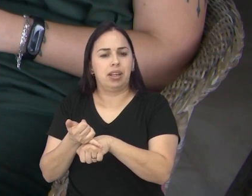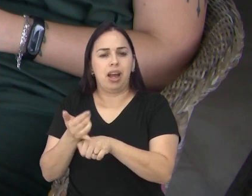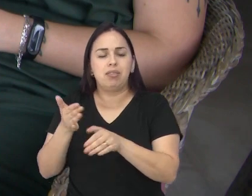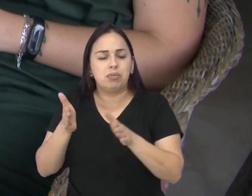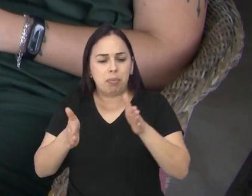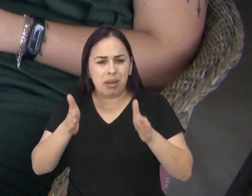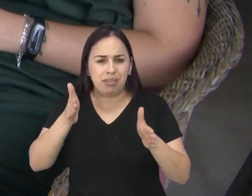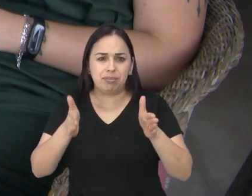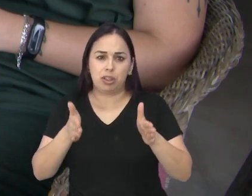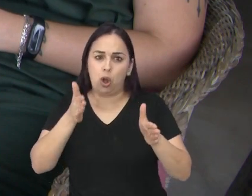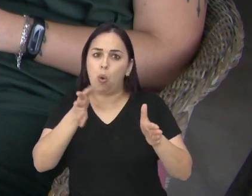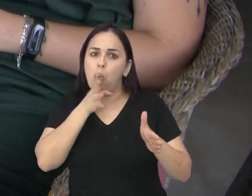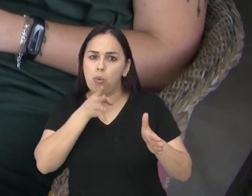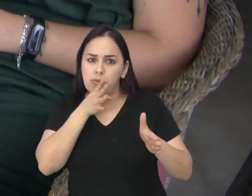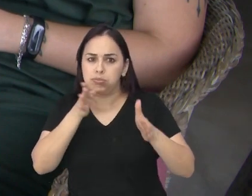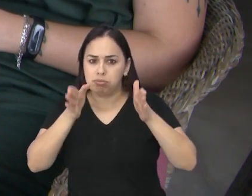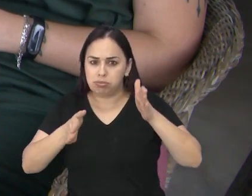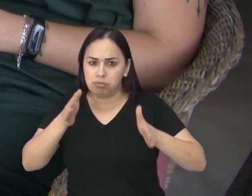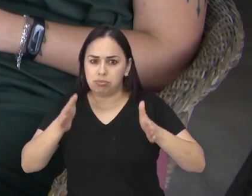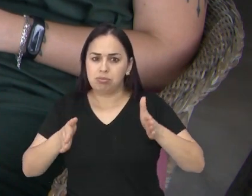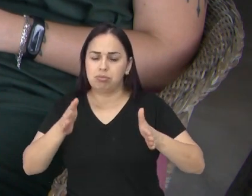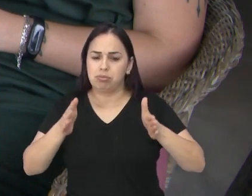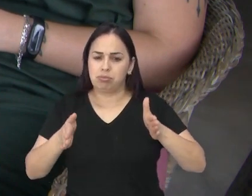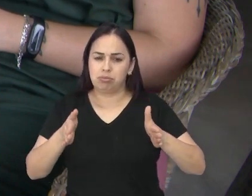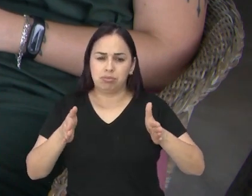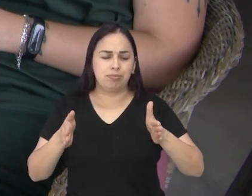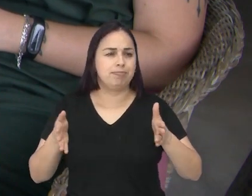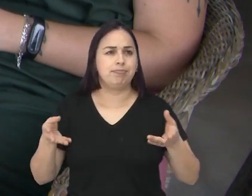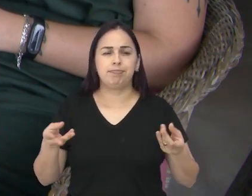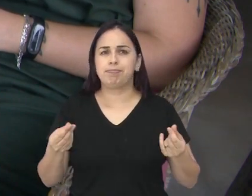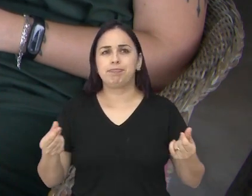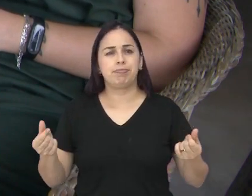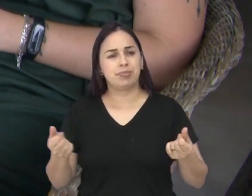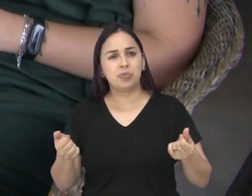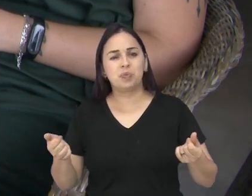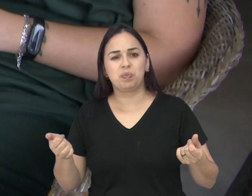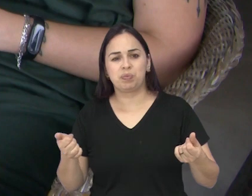época, né, que remonta lá, sei lá,